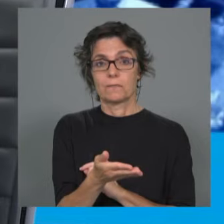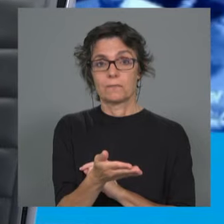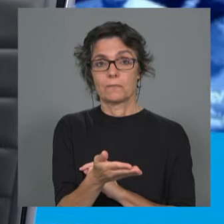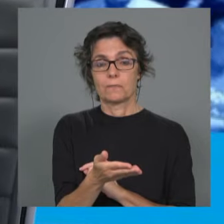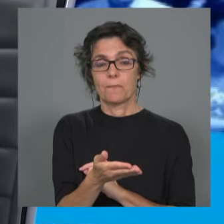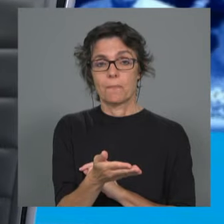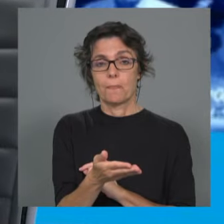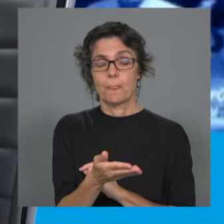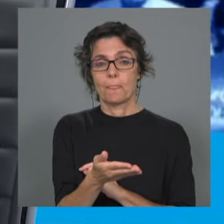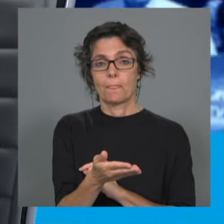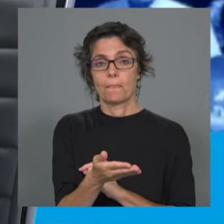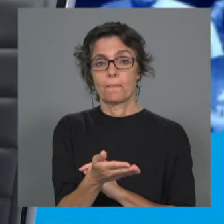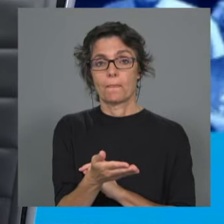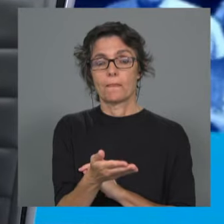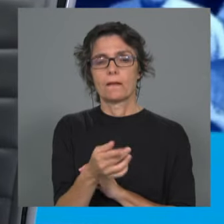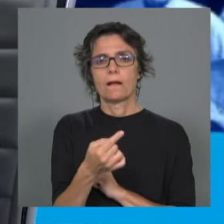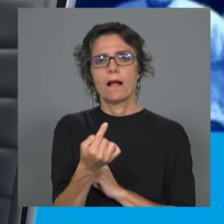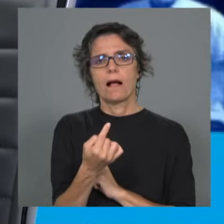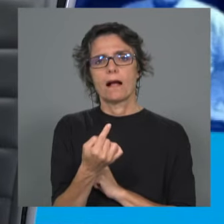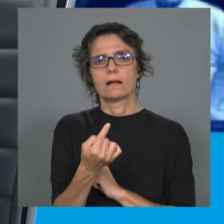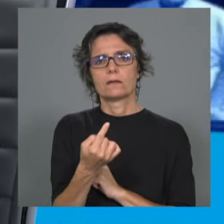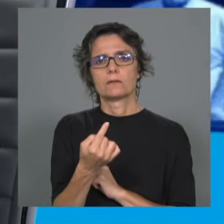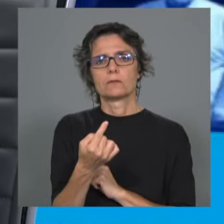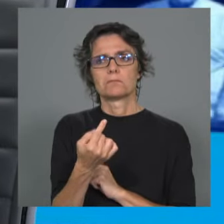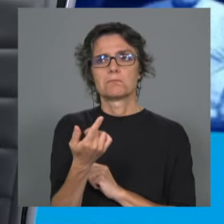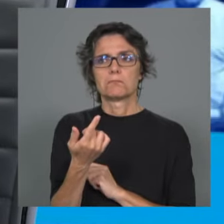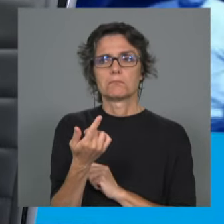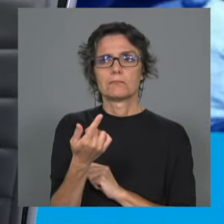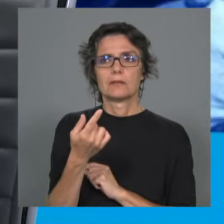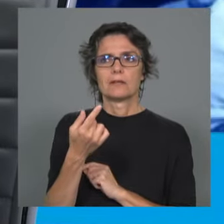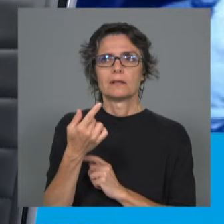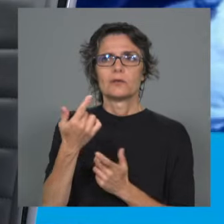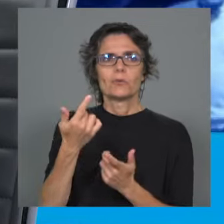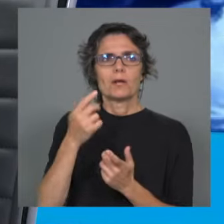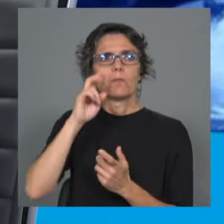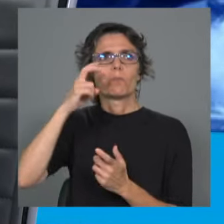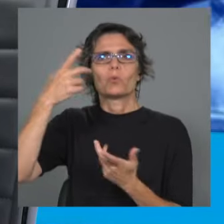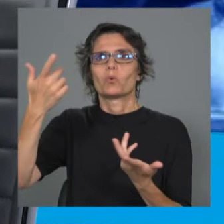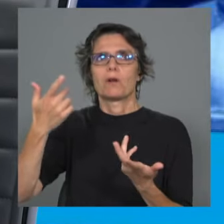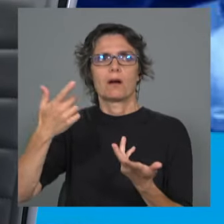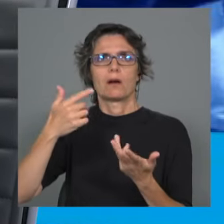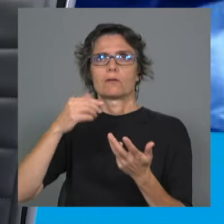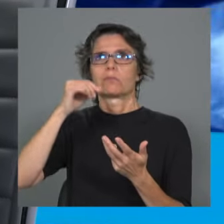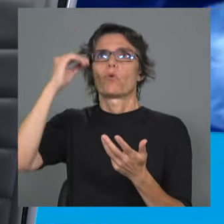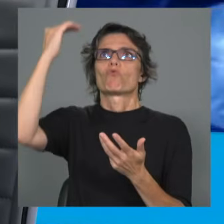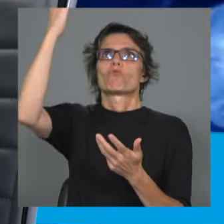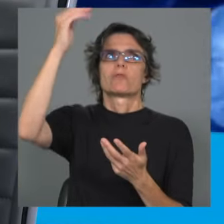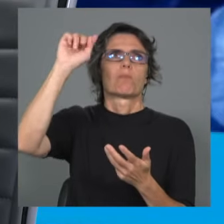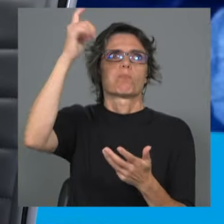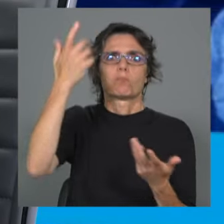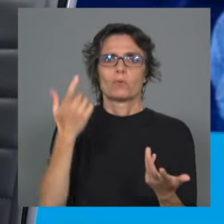está longe, não está no mar, não é preciso ir ao céu ou descer